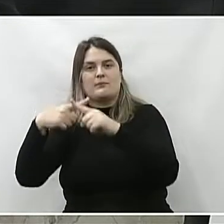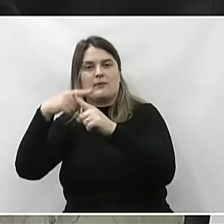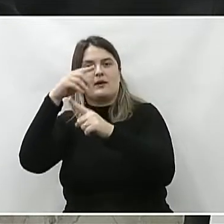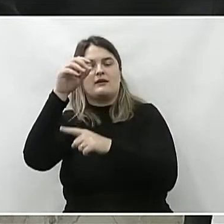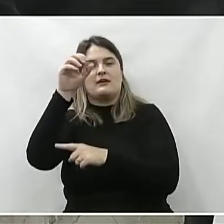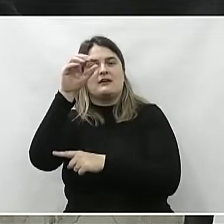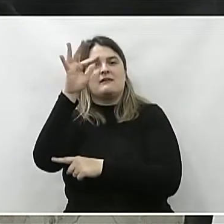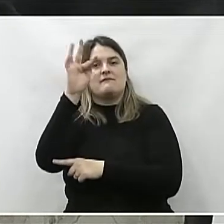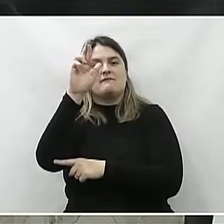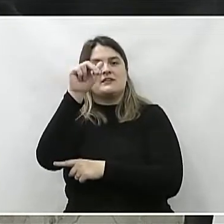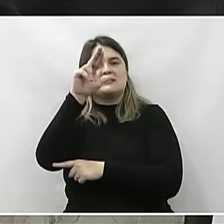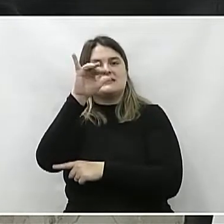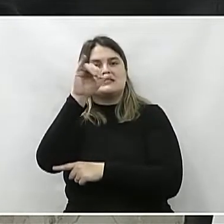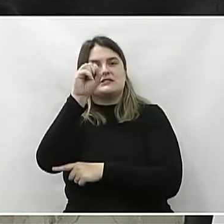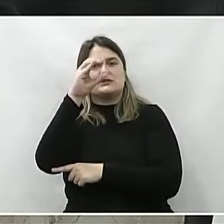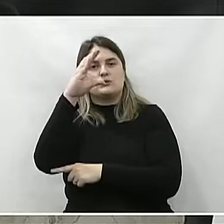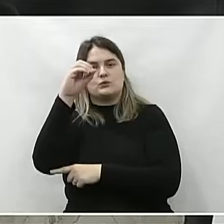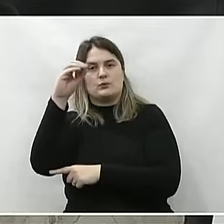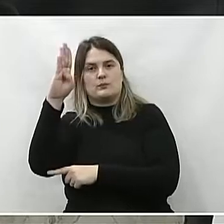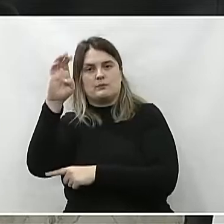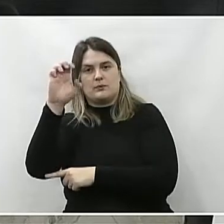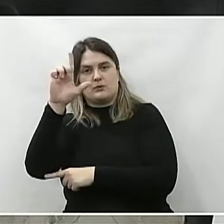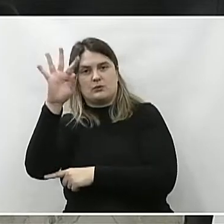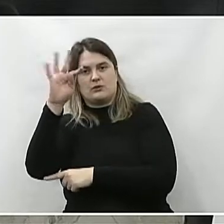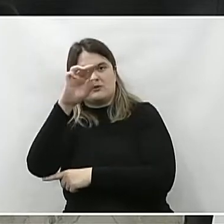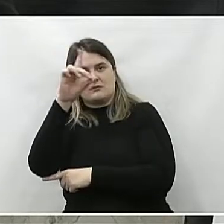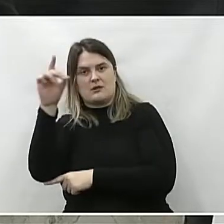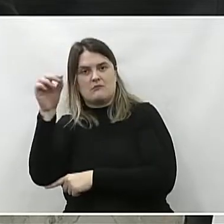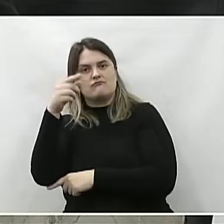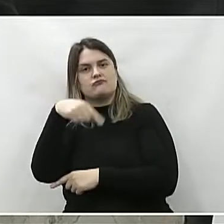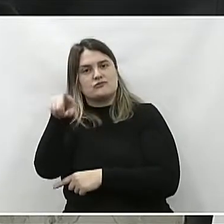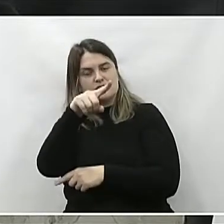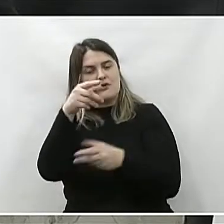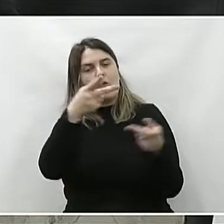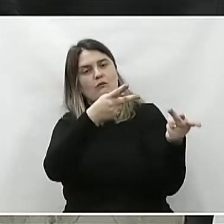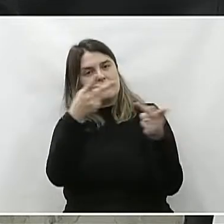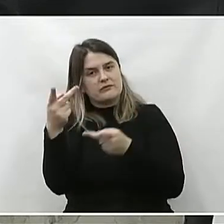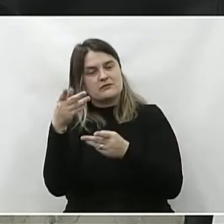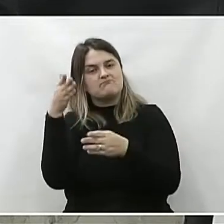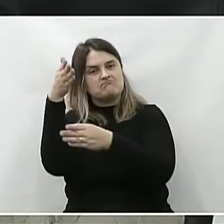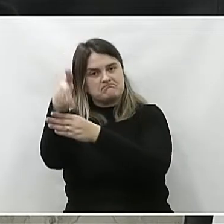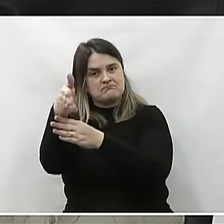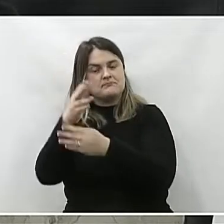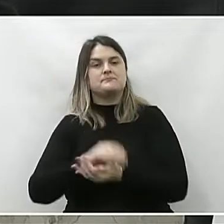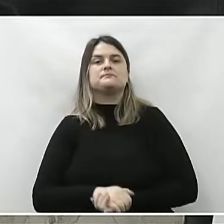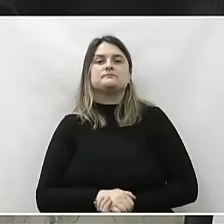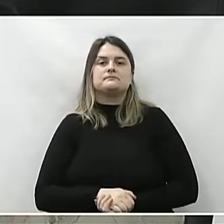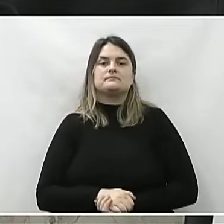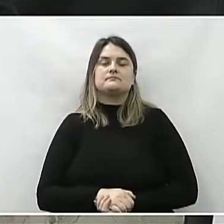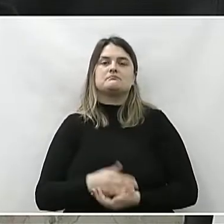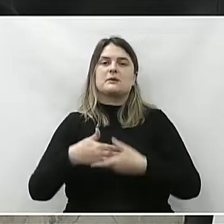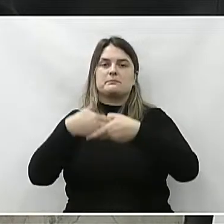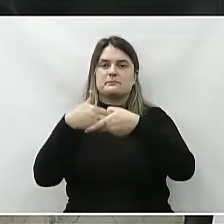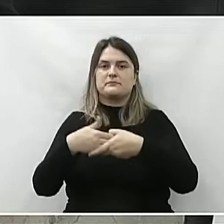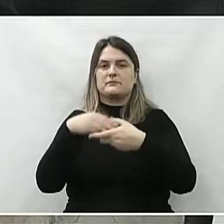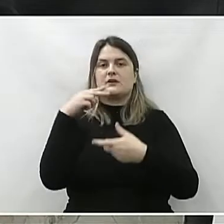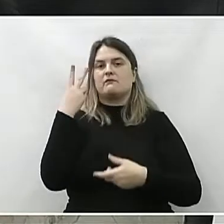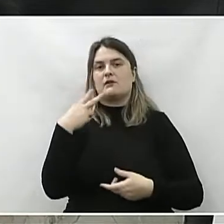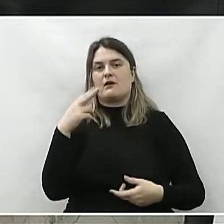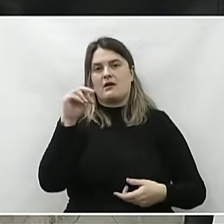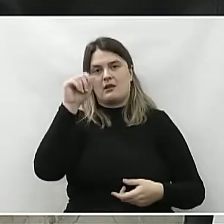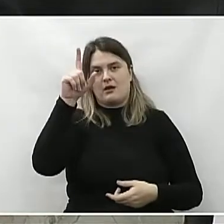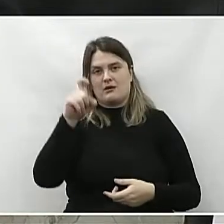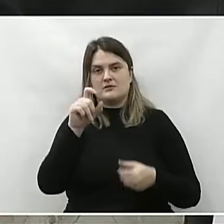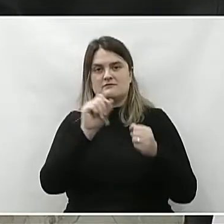Então, fica o convite aqui para que possam estar lá prestigiando. Parabenizar o vereador Alex